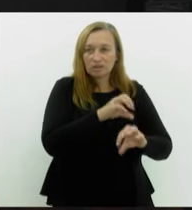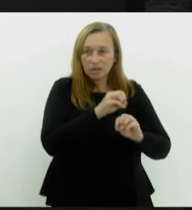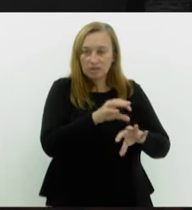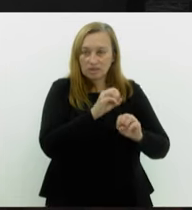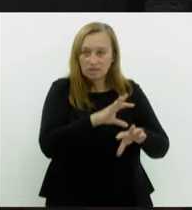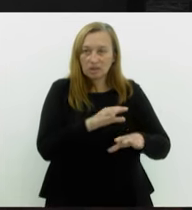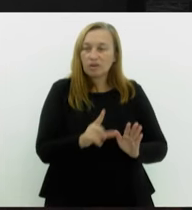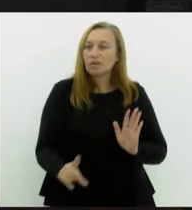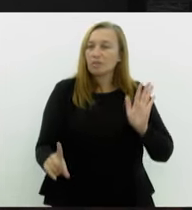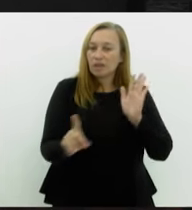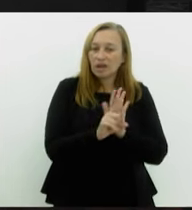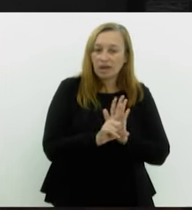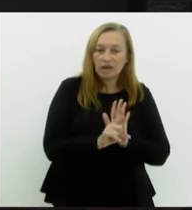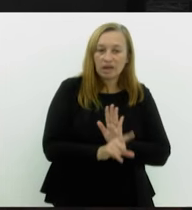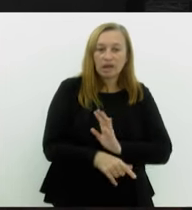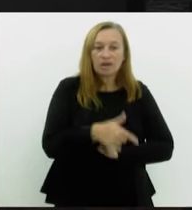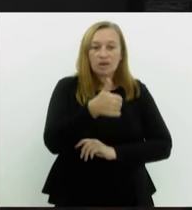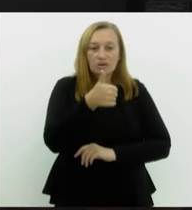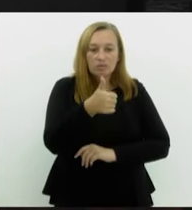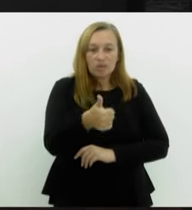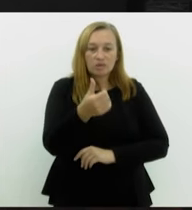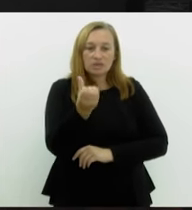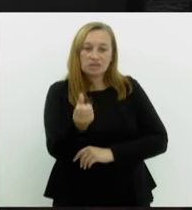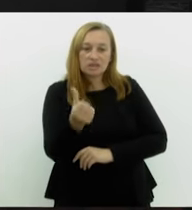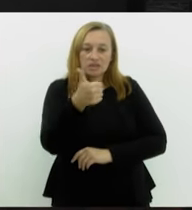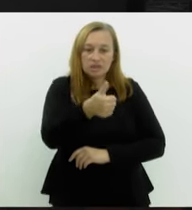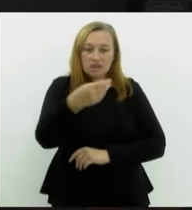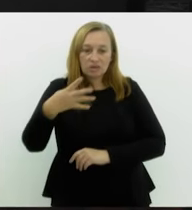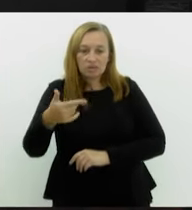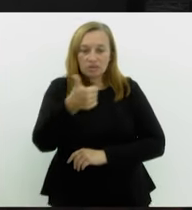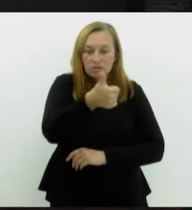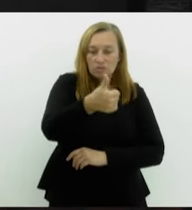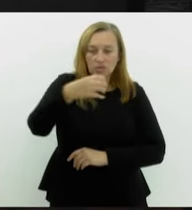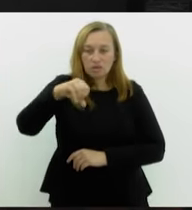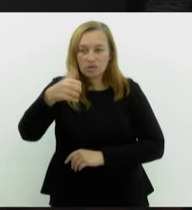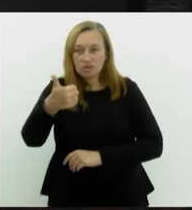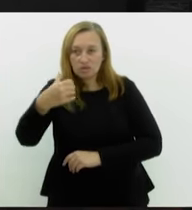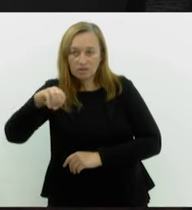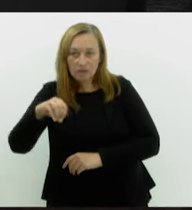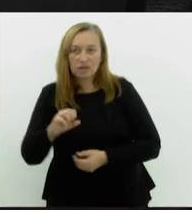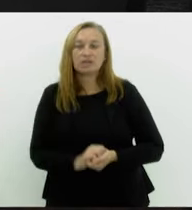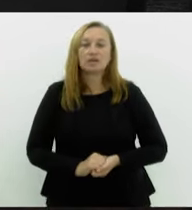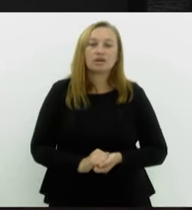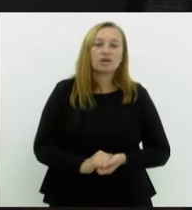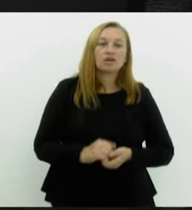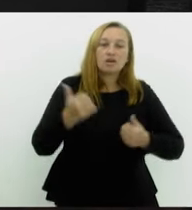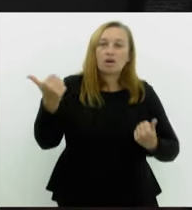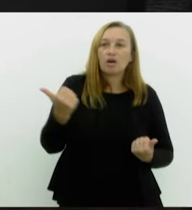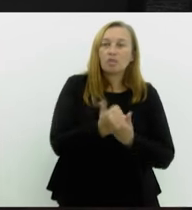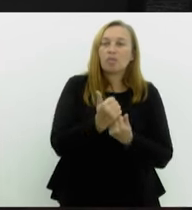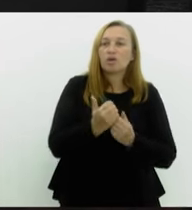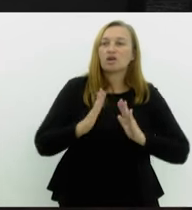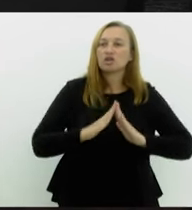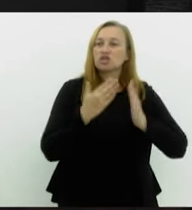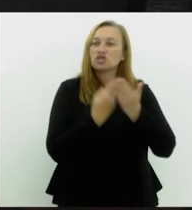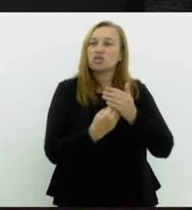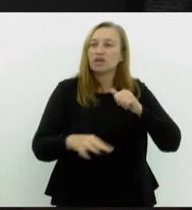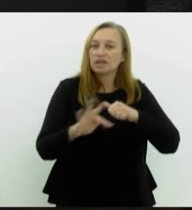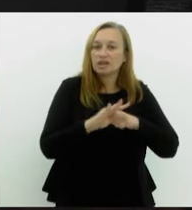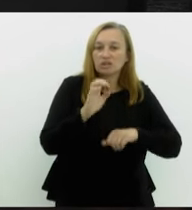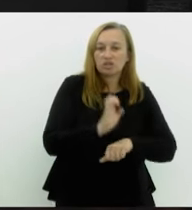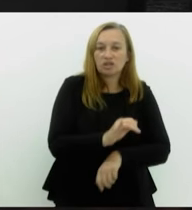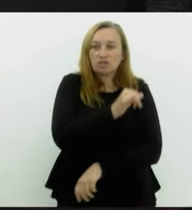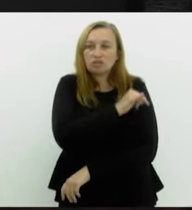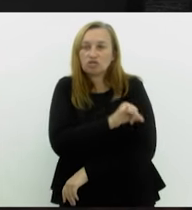Lei 1614 de 90, dos professores da Fundação de Apoio à Escola Técnica do Estado do Rio de Janeiro,